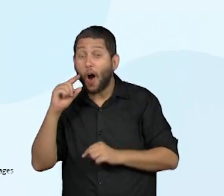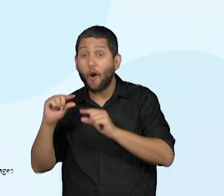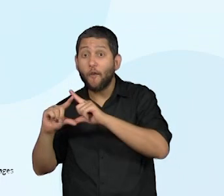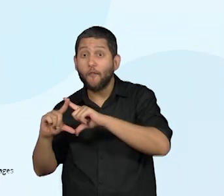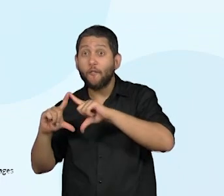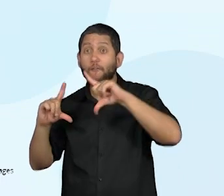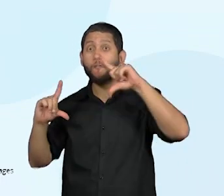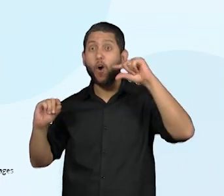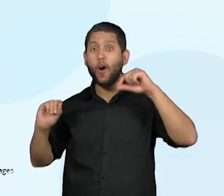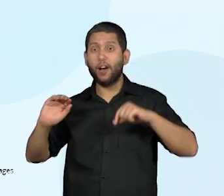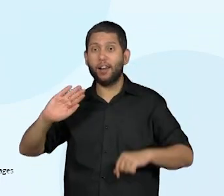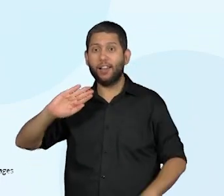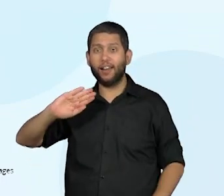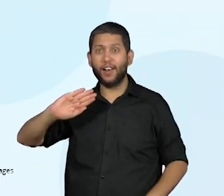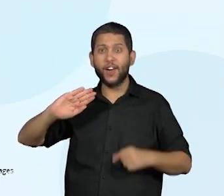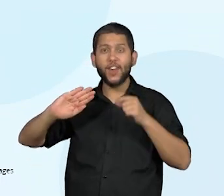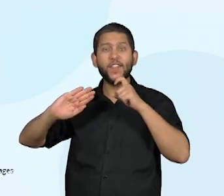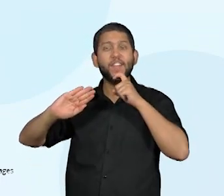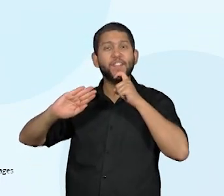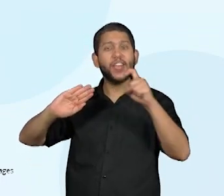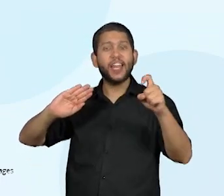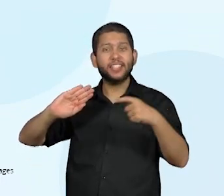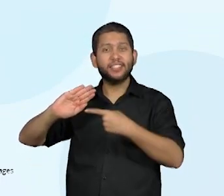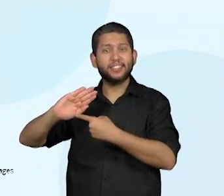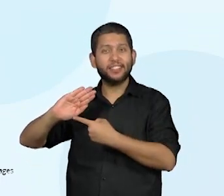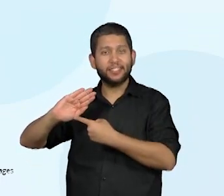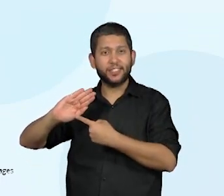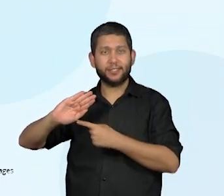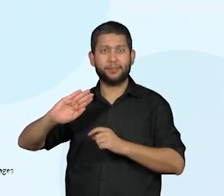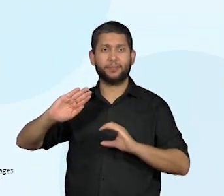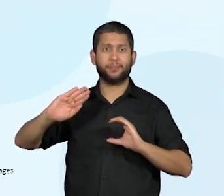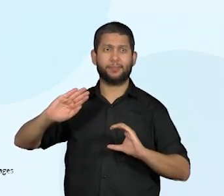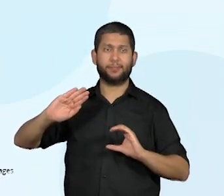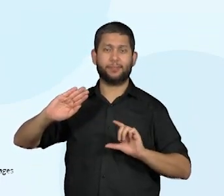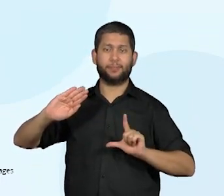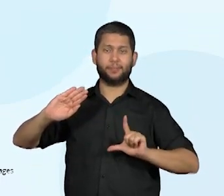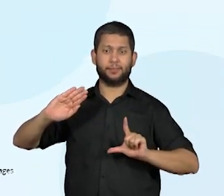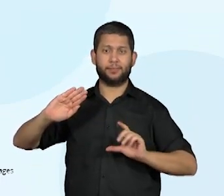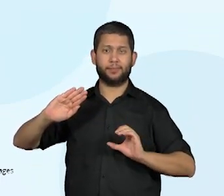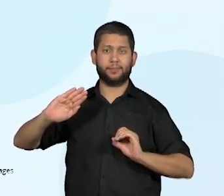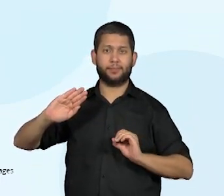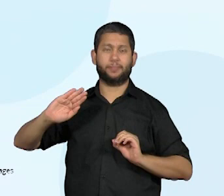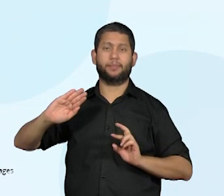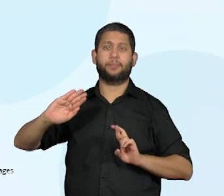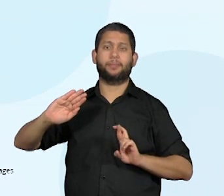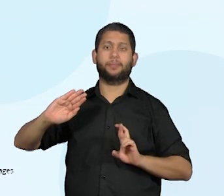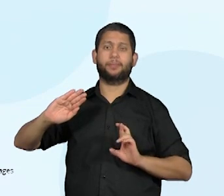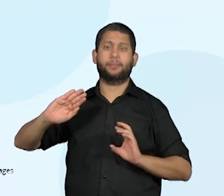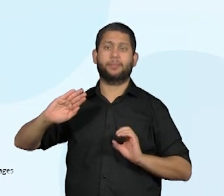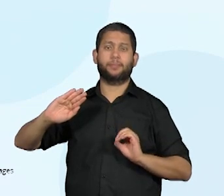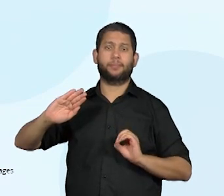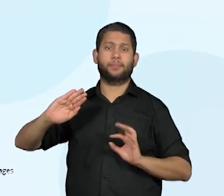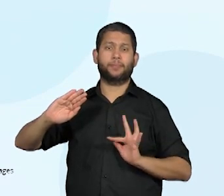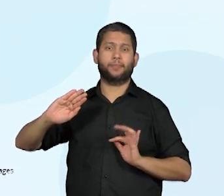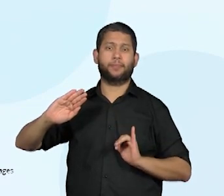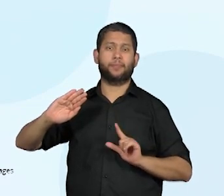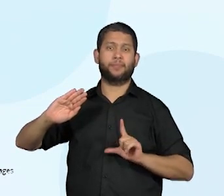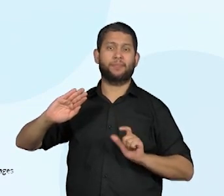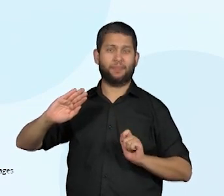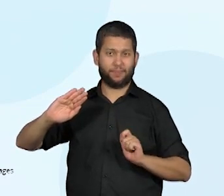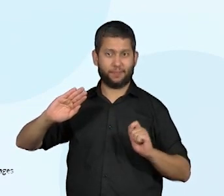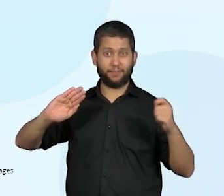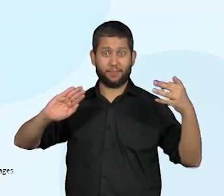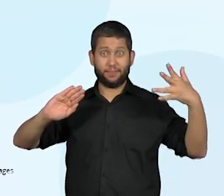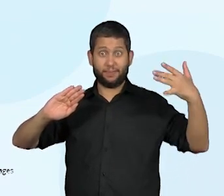na fotossíntese, tá? Então, vai captar aí a energia da luz do sol. E também